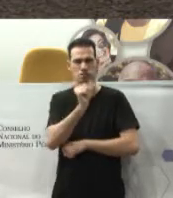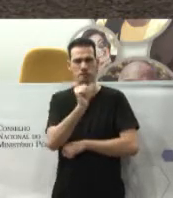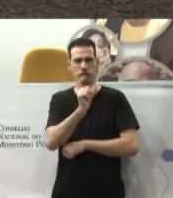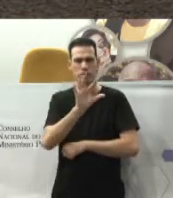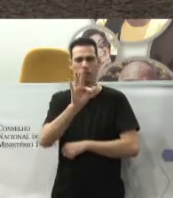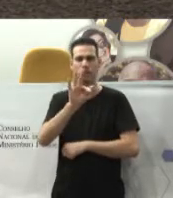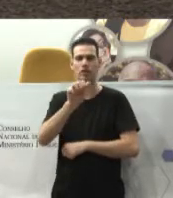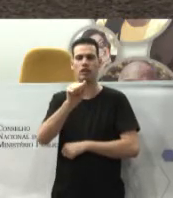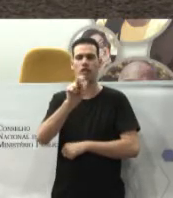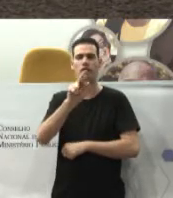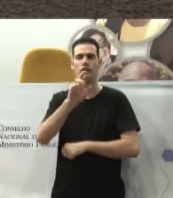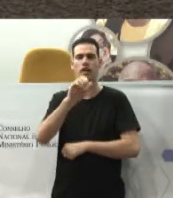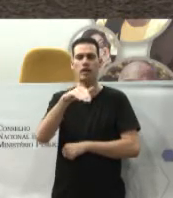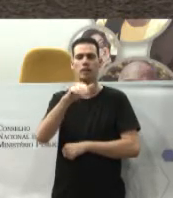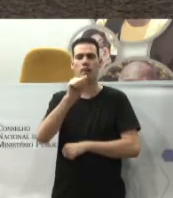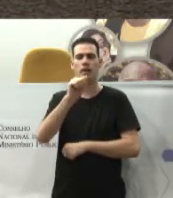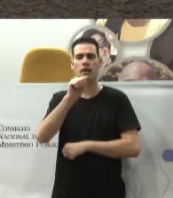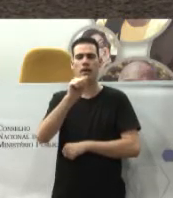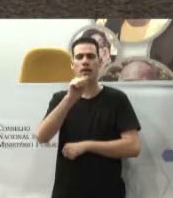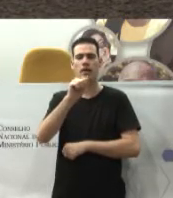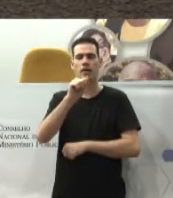está regulado no artigo